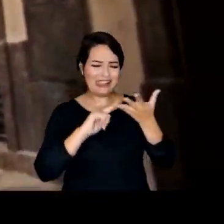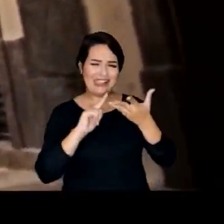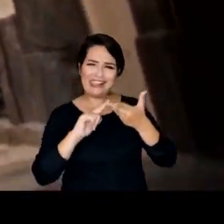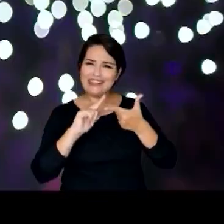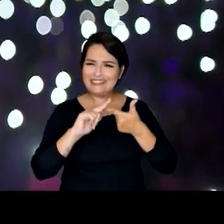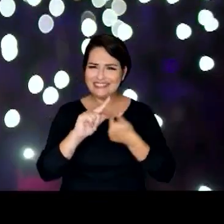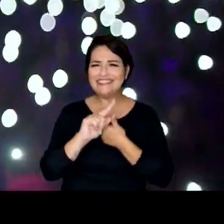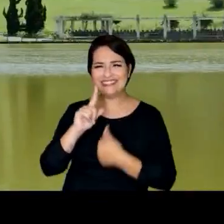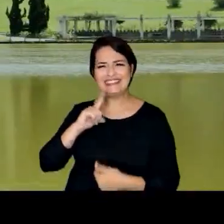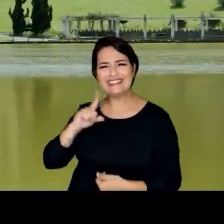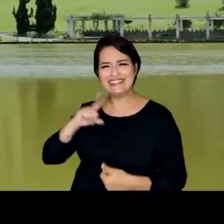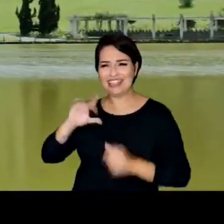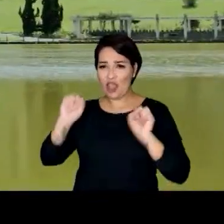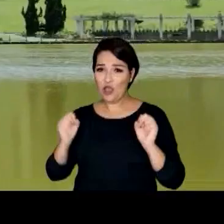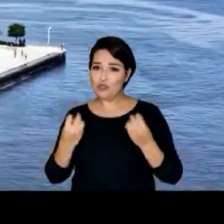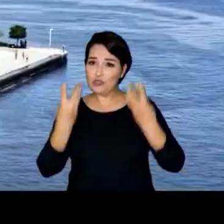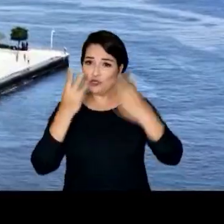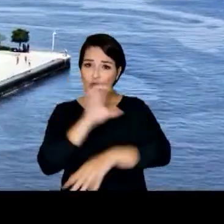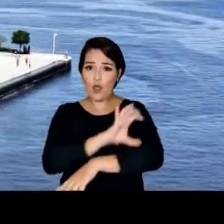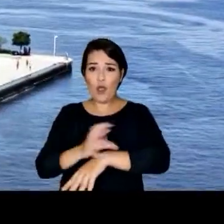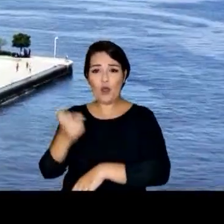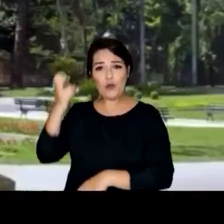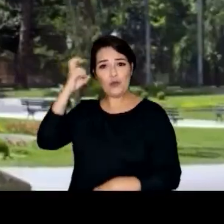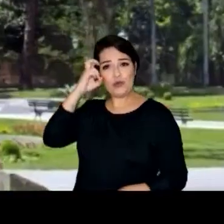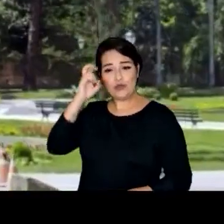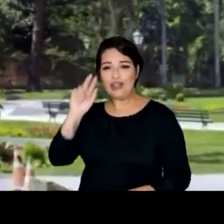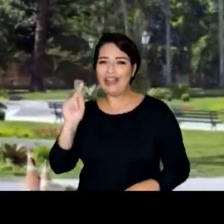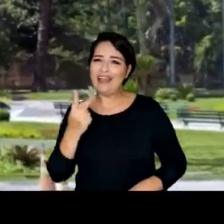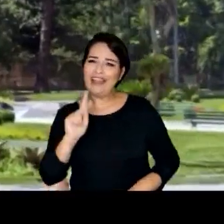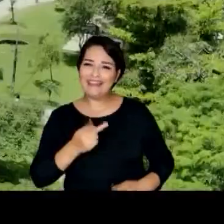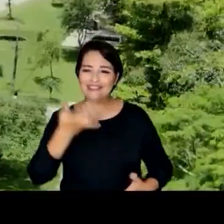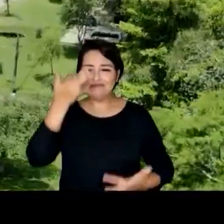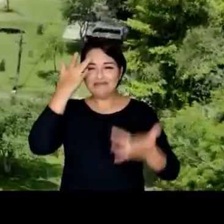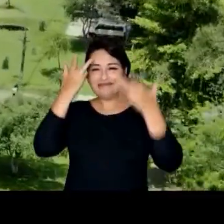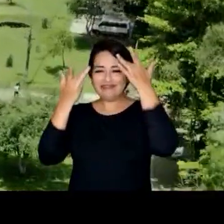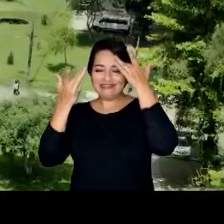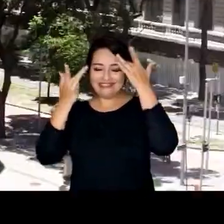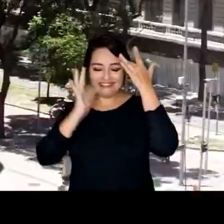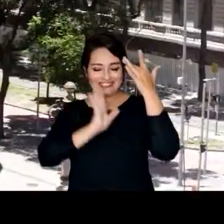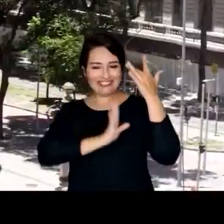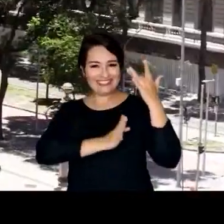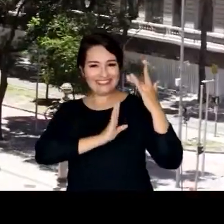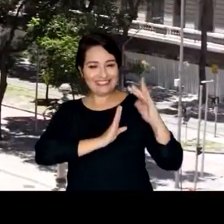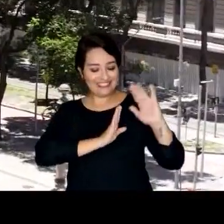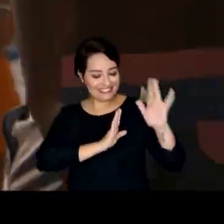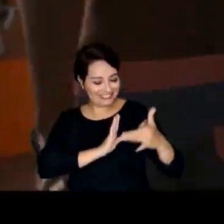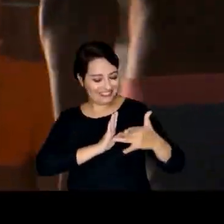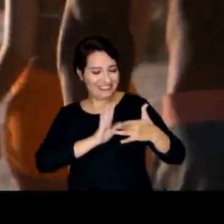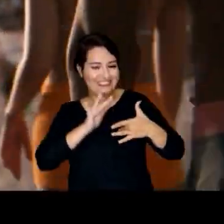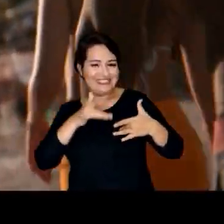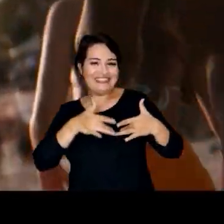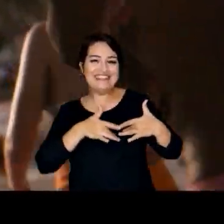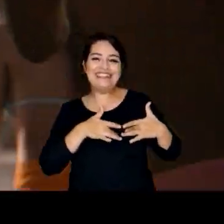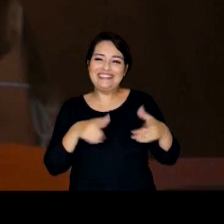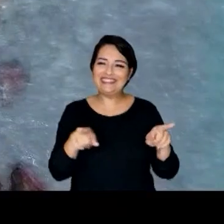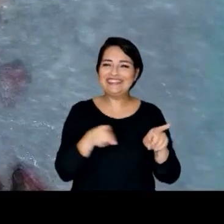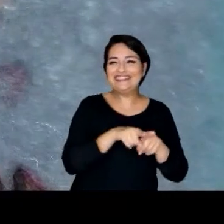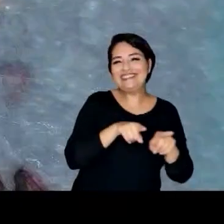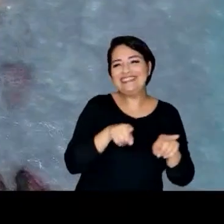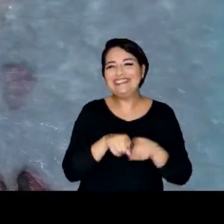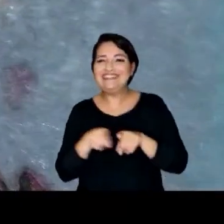show cultura história gravado na memória e no seu coração